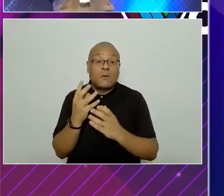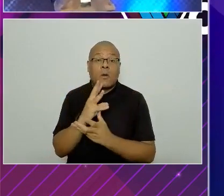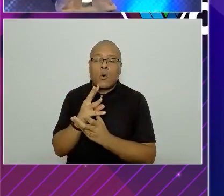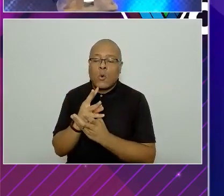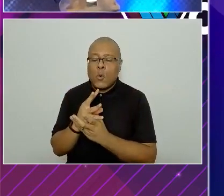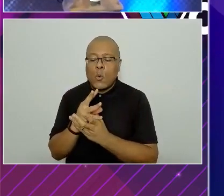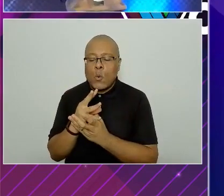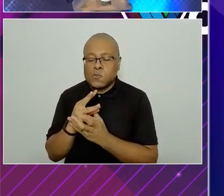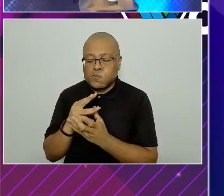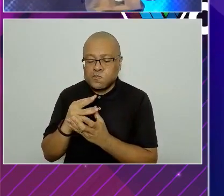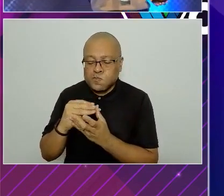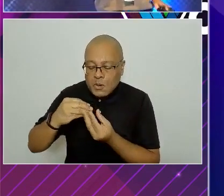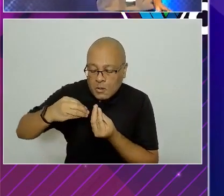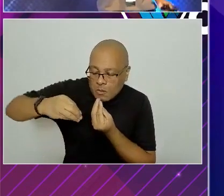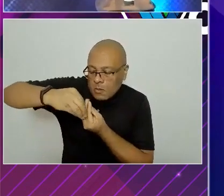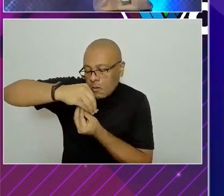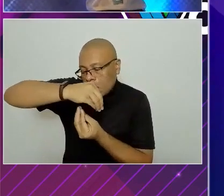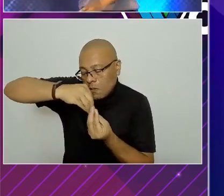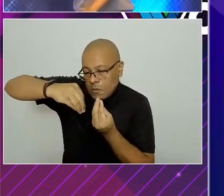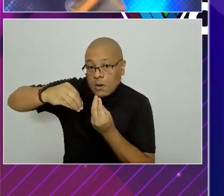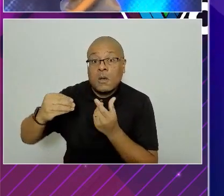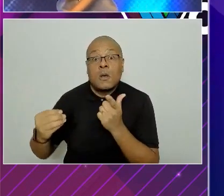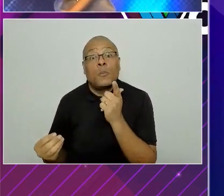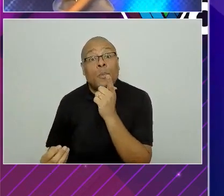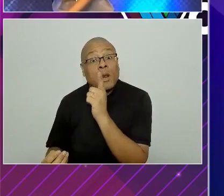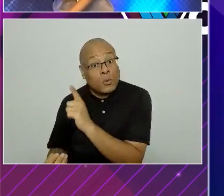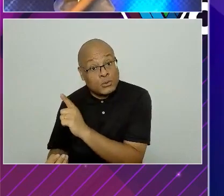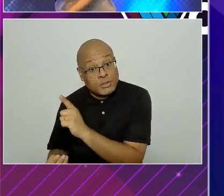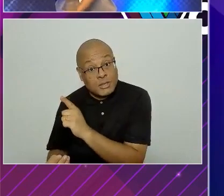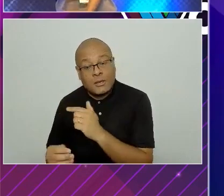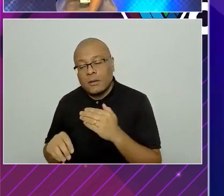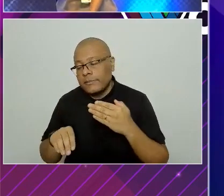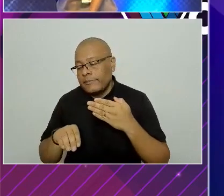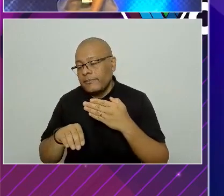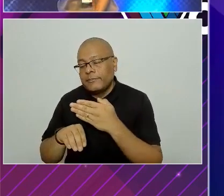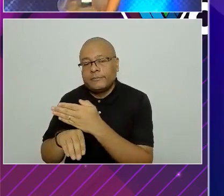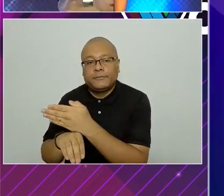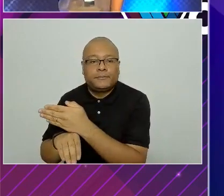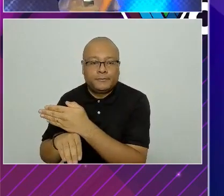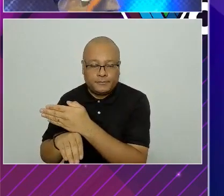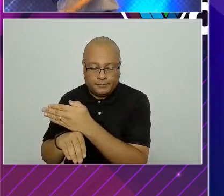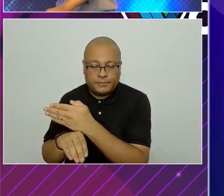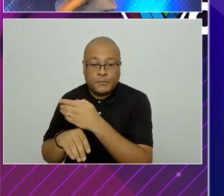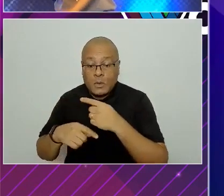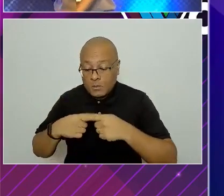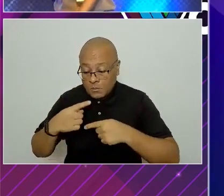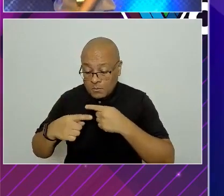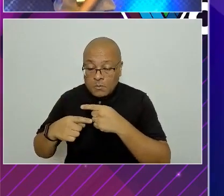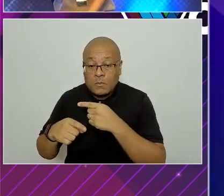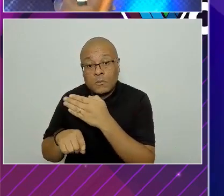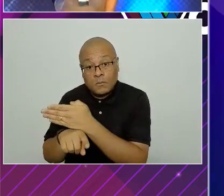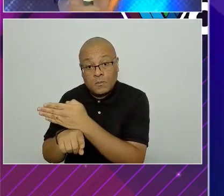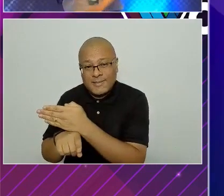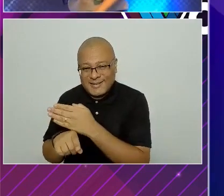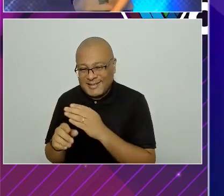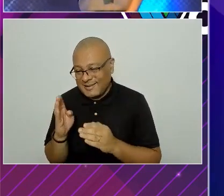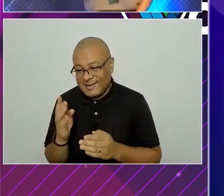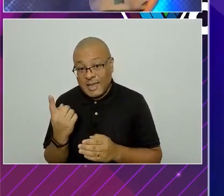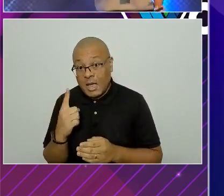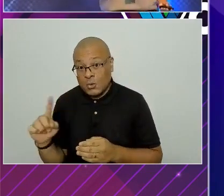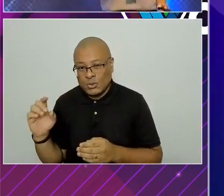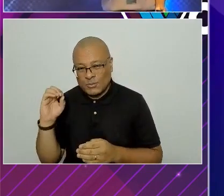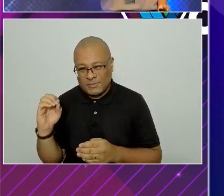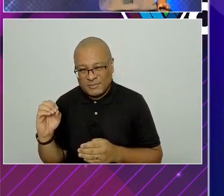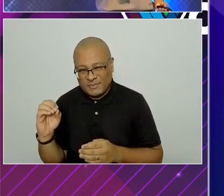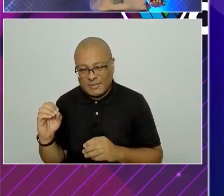dessa informação, né, para conseguir levar essa informação processada para a camada de saída. E nessa